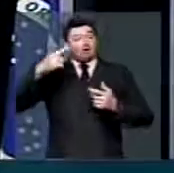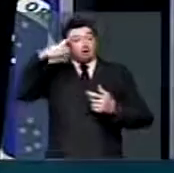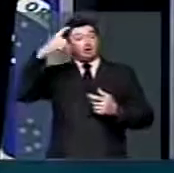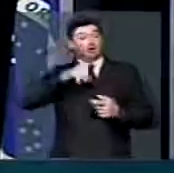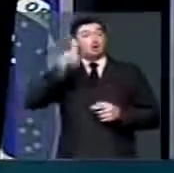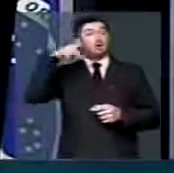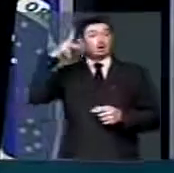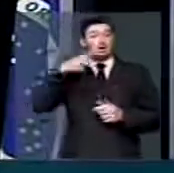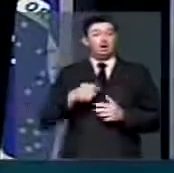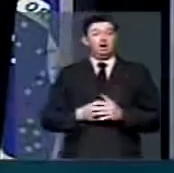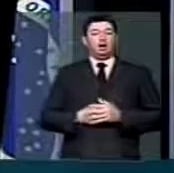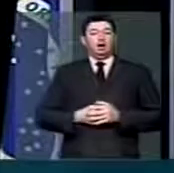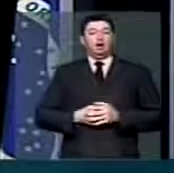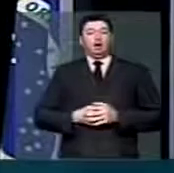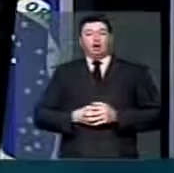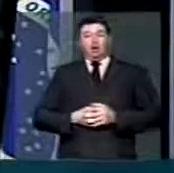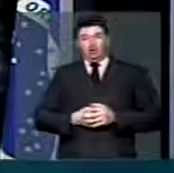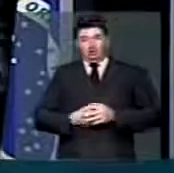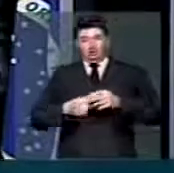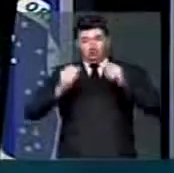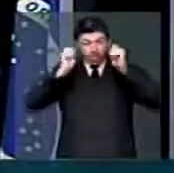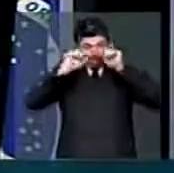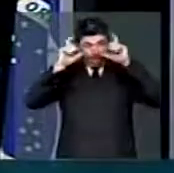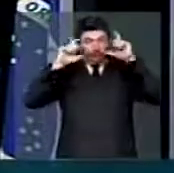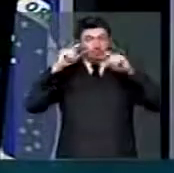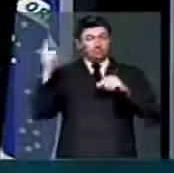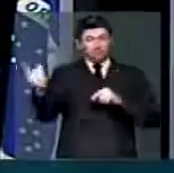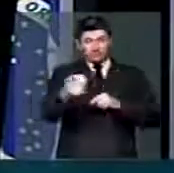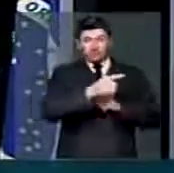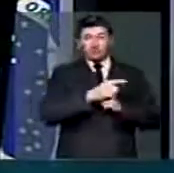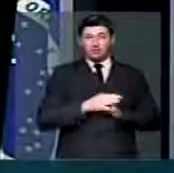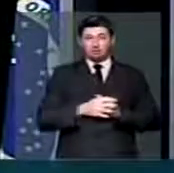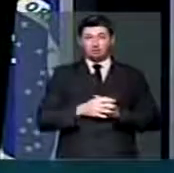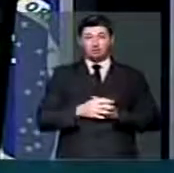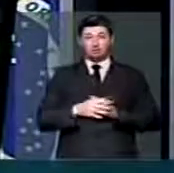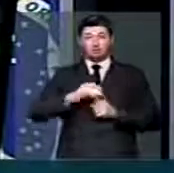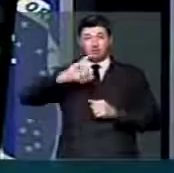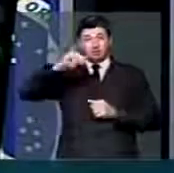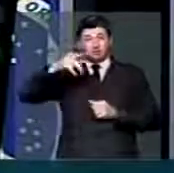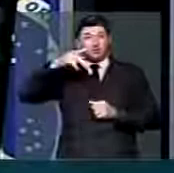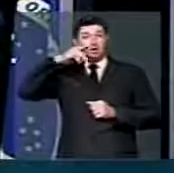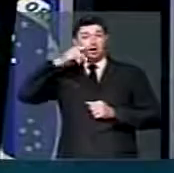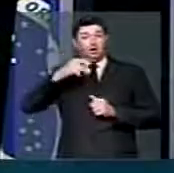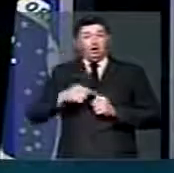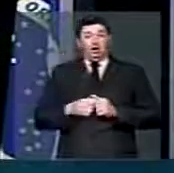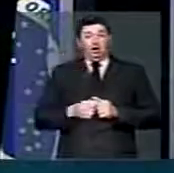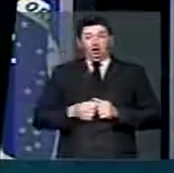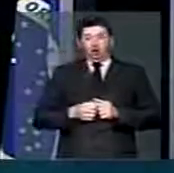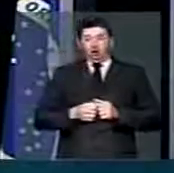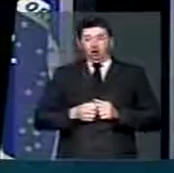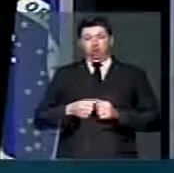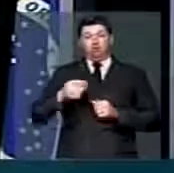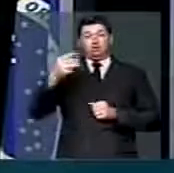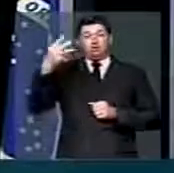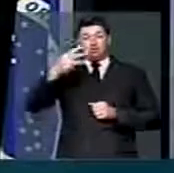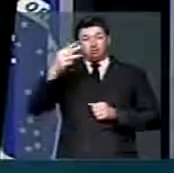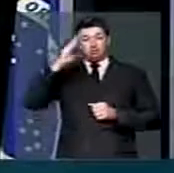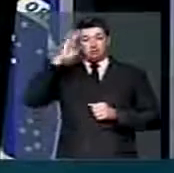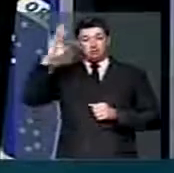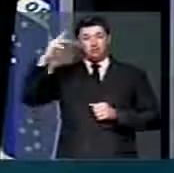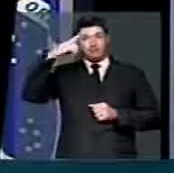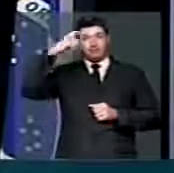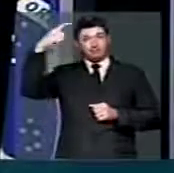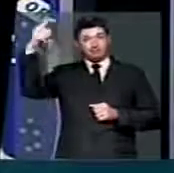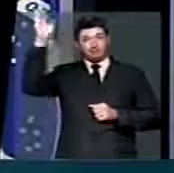na Paraíba, pasmem senhores e senhoras, João Pessoa é a terceira capital